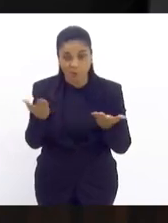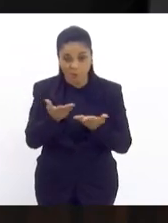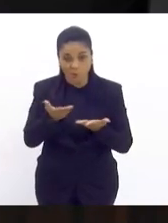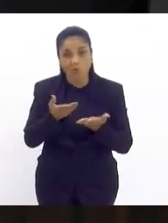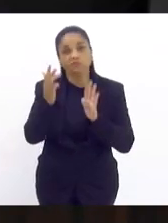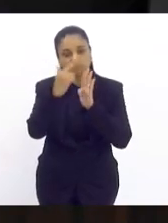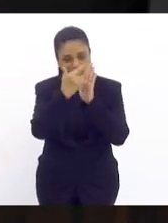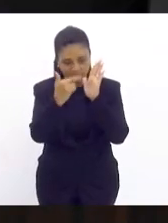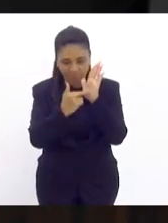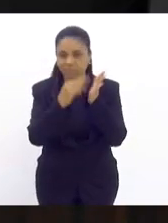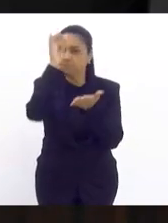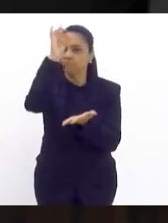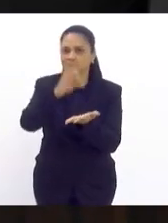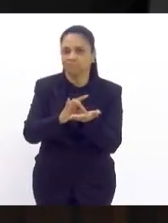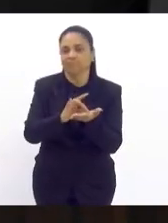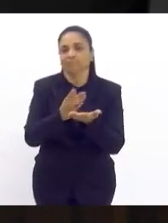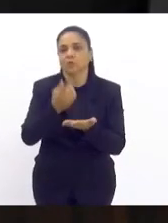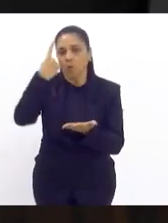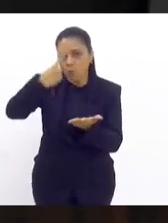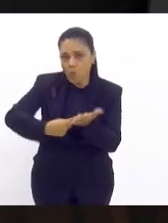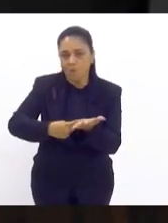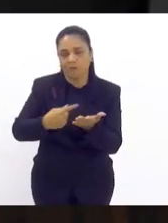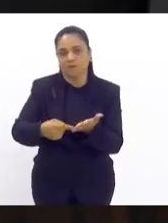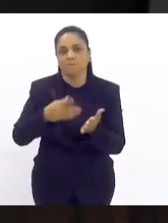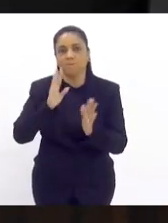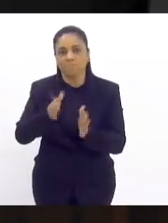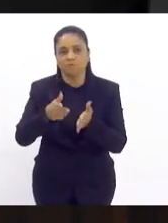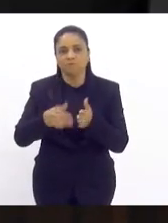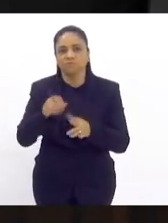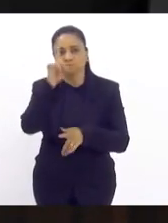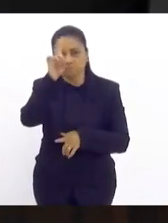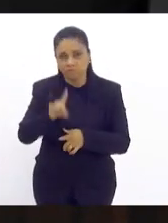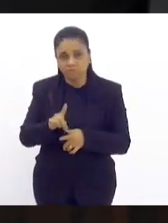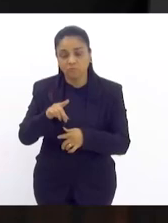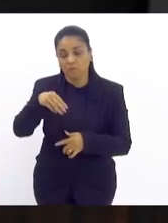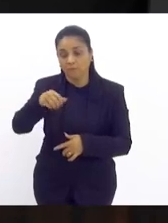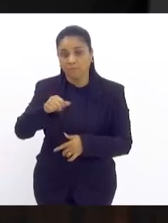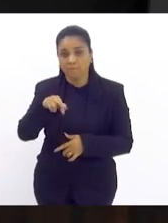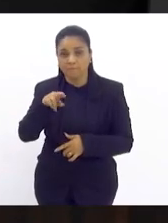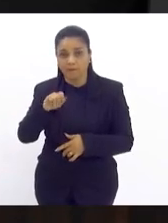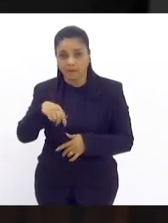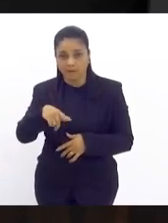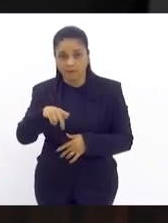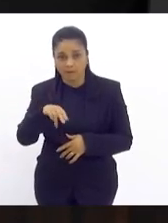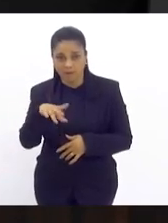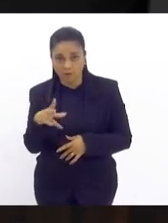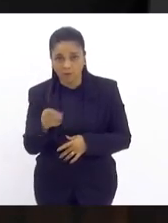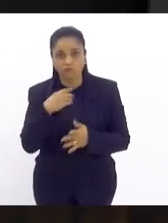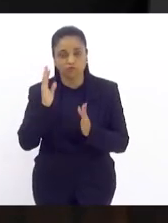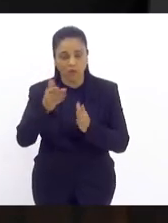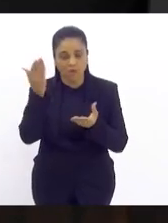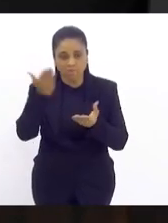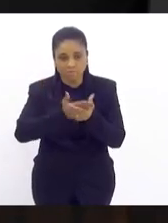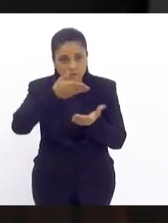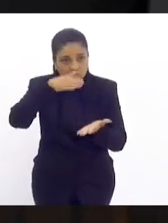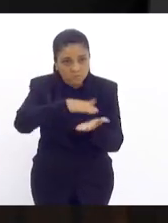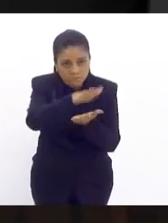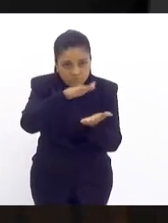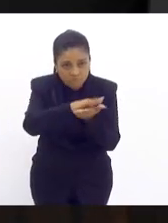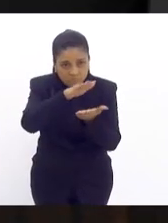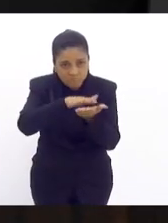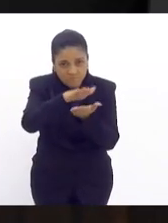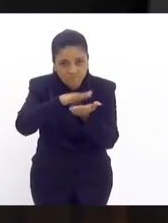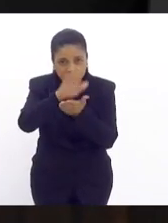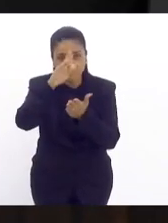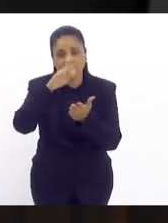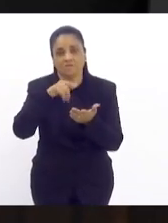o Regimento dessa casa eu pedi Marquinhos que é o diretor da mesa para publicar todos os processos sem regra de exceção então